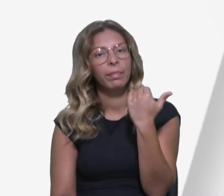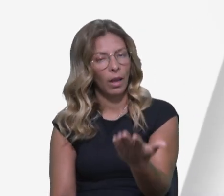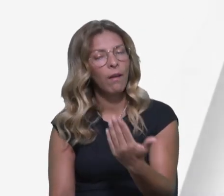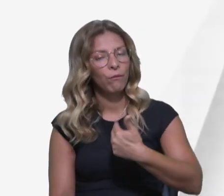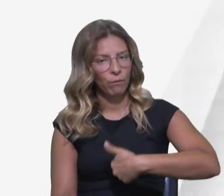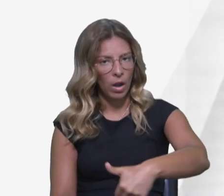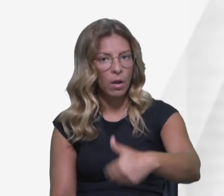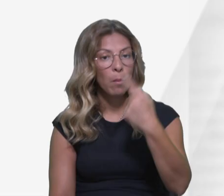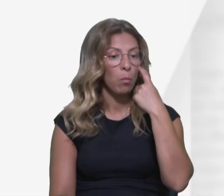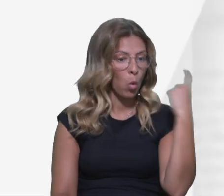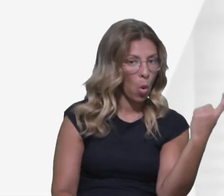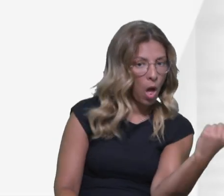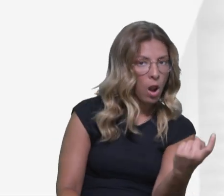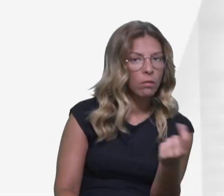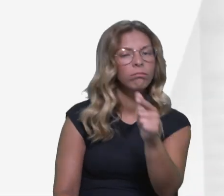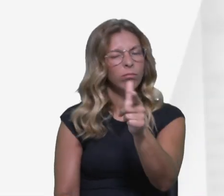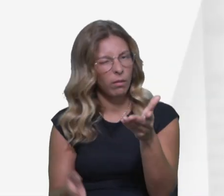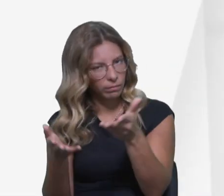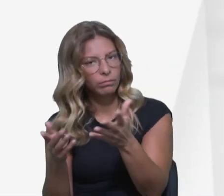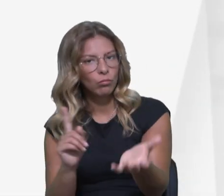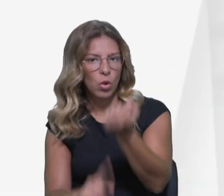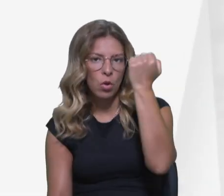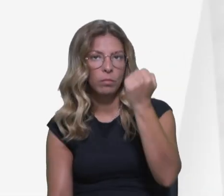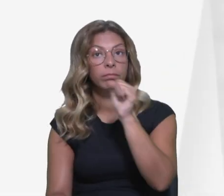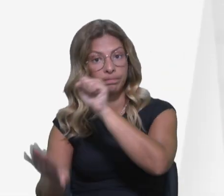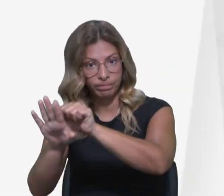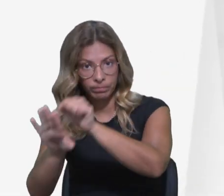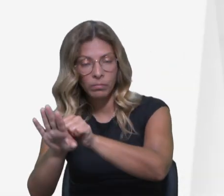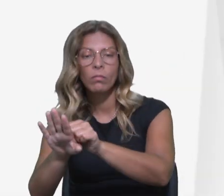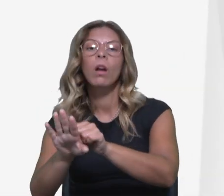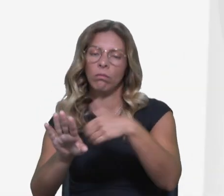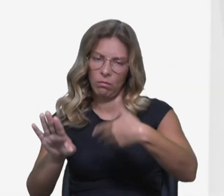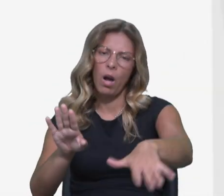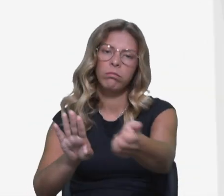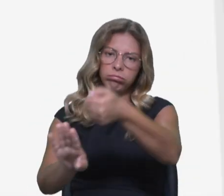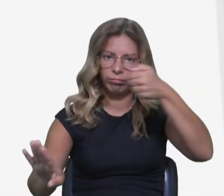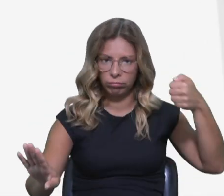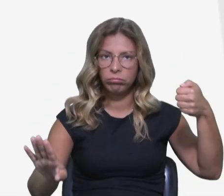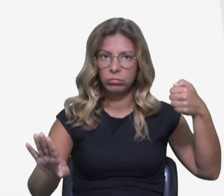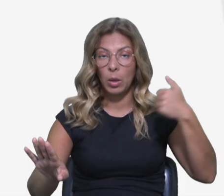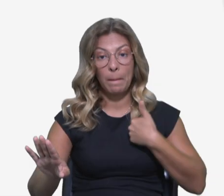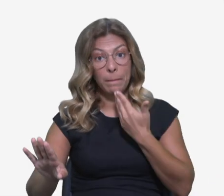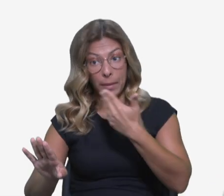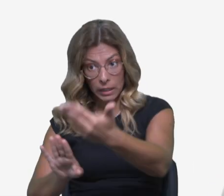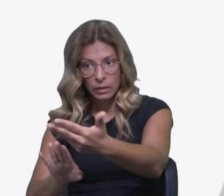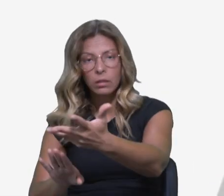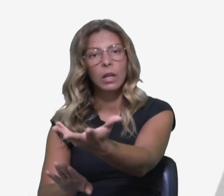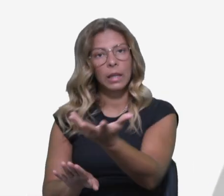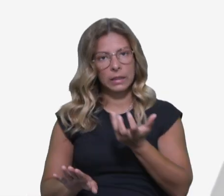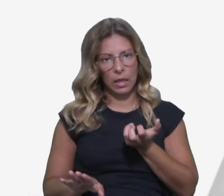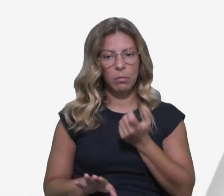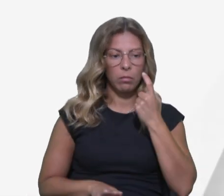Procurai e encontrareis. Batei à porta e abrir-se-vos-á. Porque quem pede, recebe. Quem